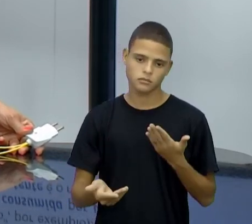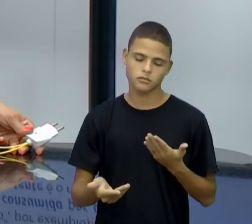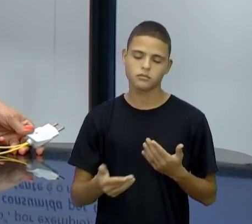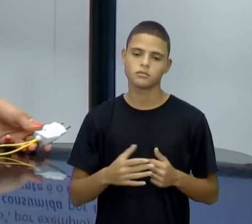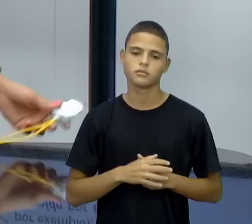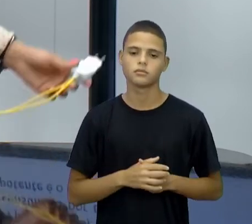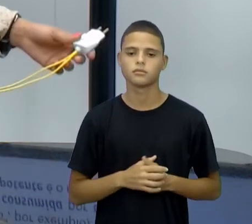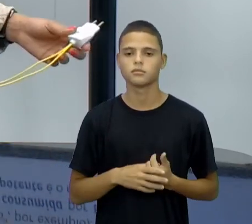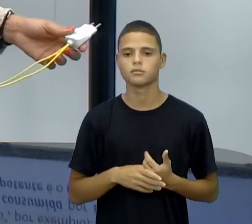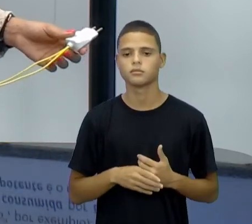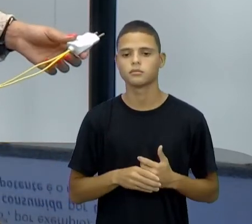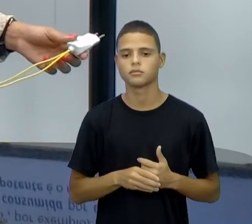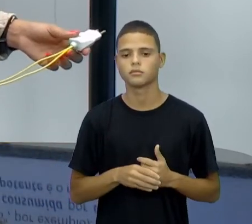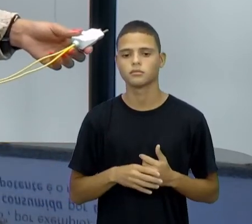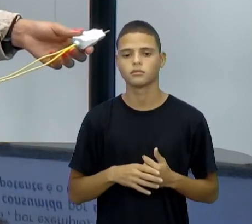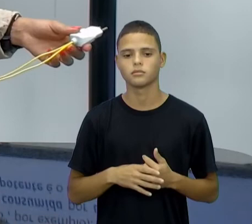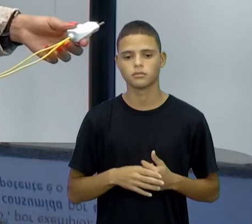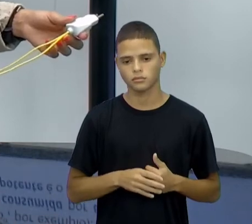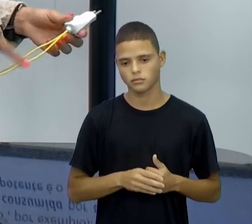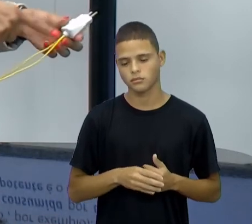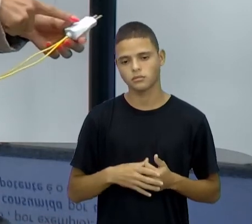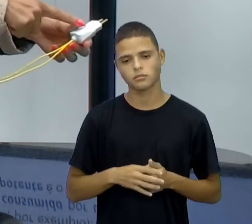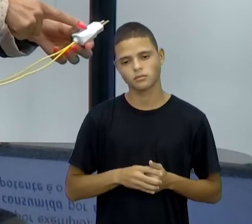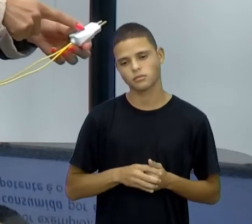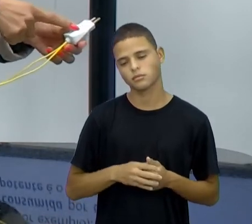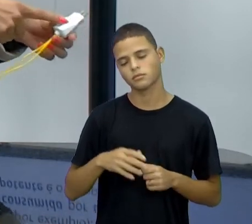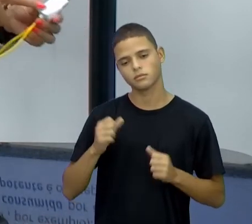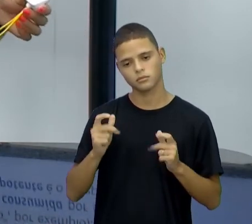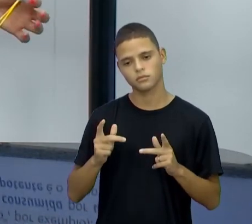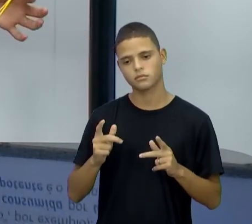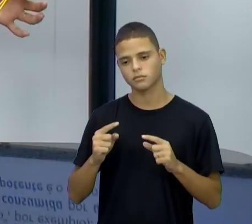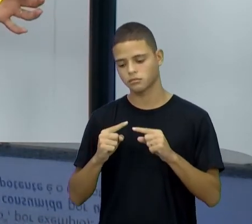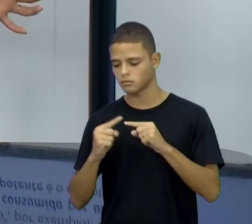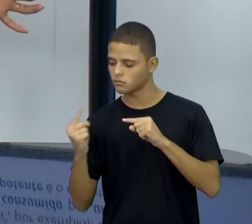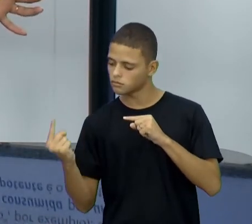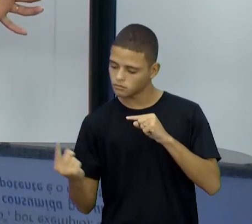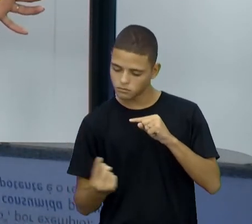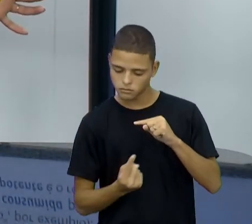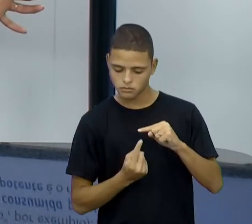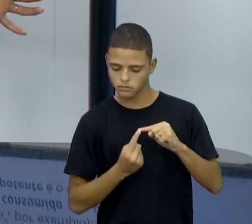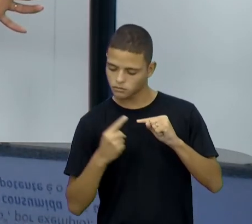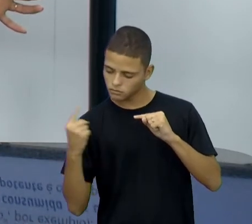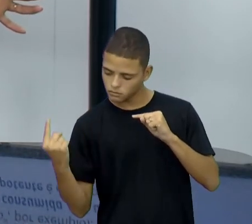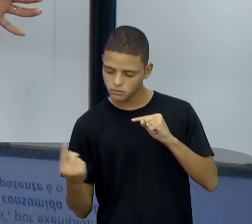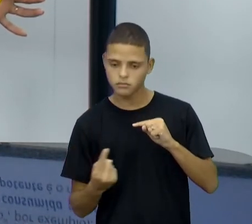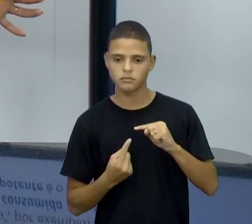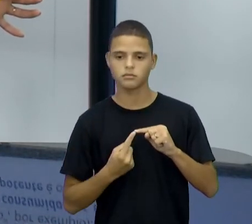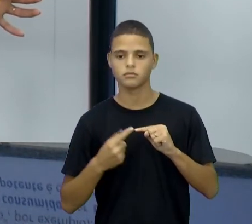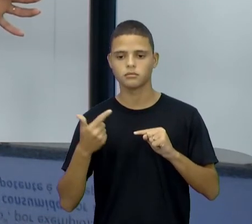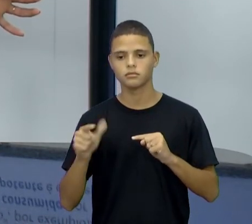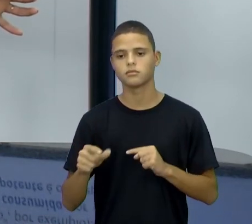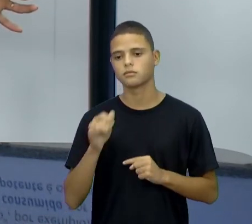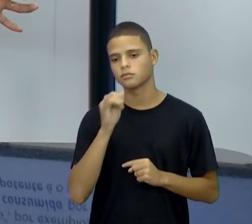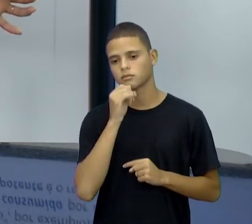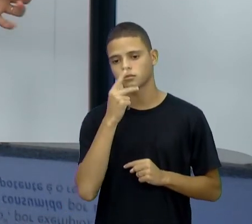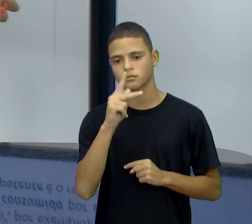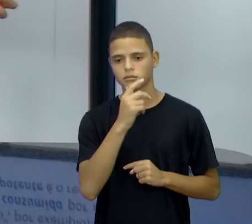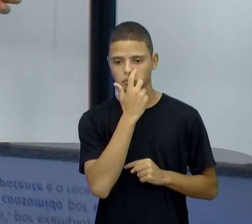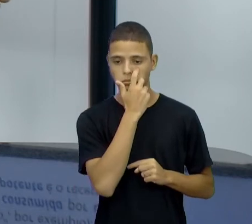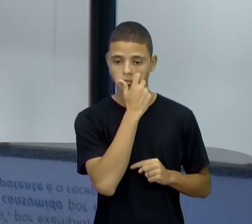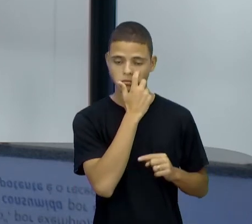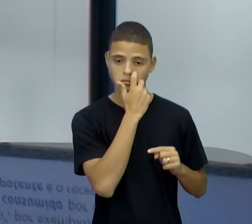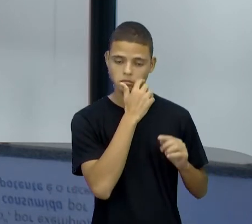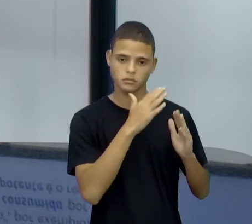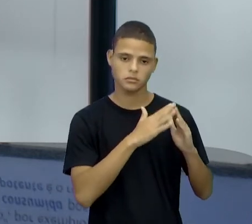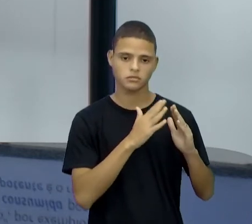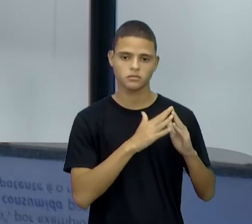tá bom? Então ele circula, atravessa e vai vindo. Quando você está ligado numa instalação da sua casa, seus